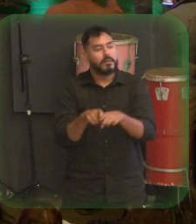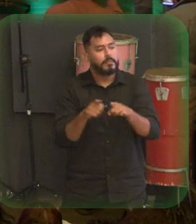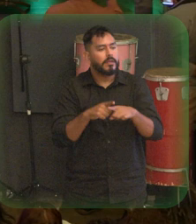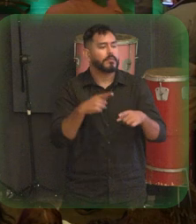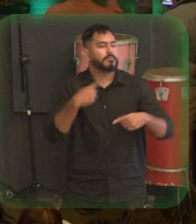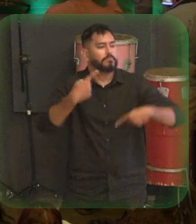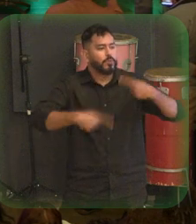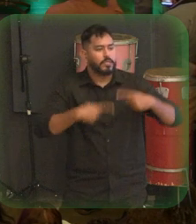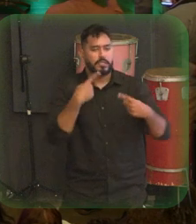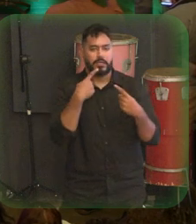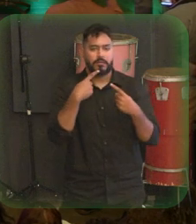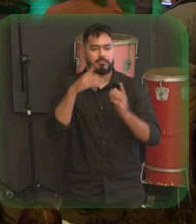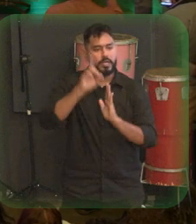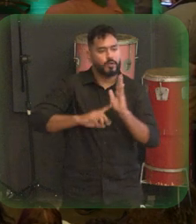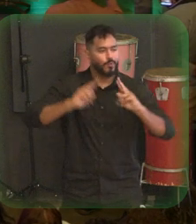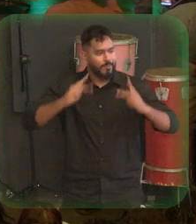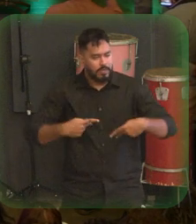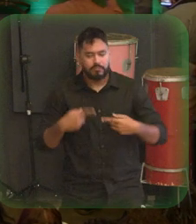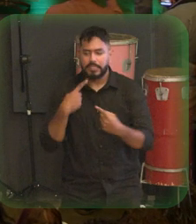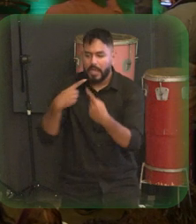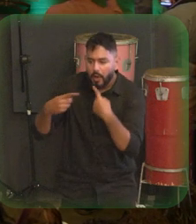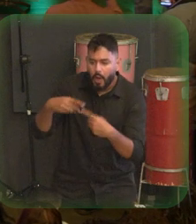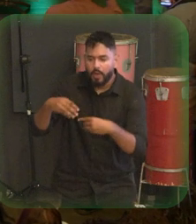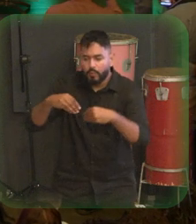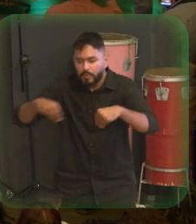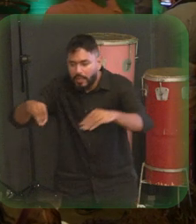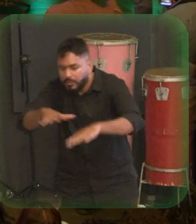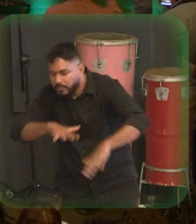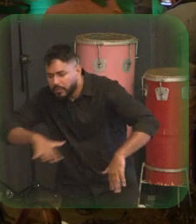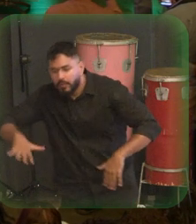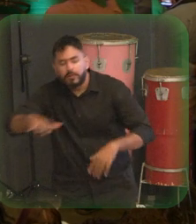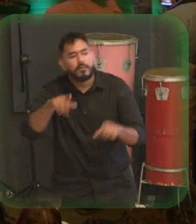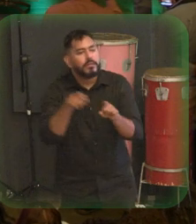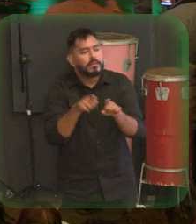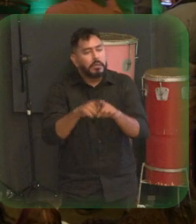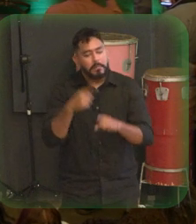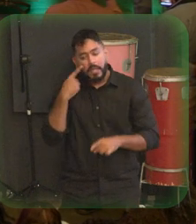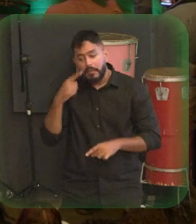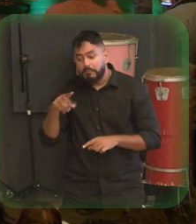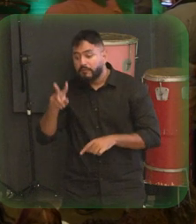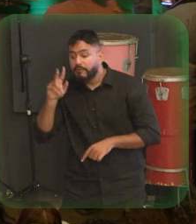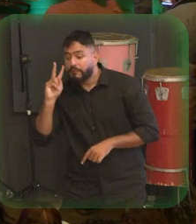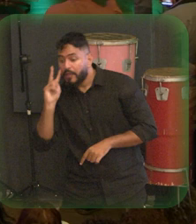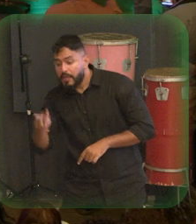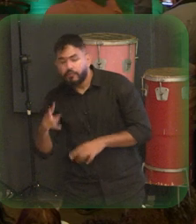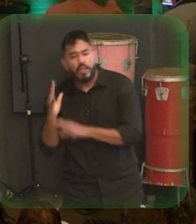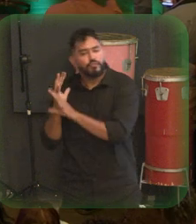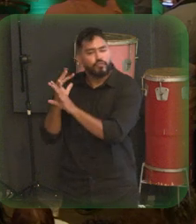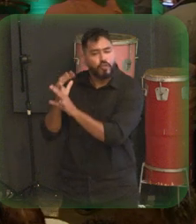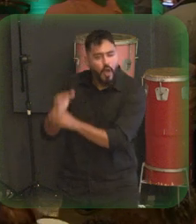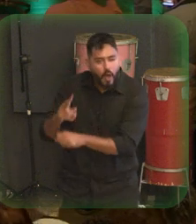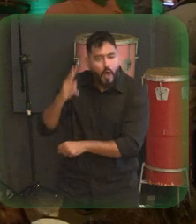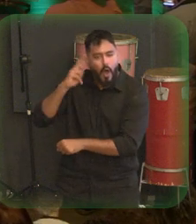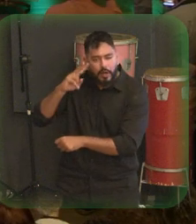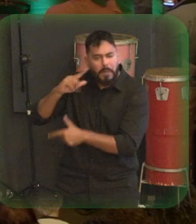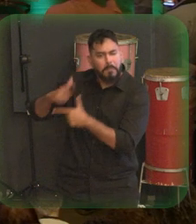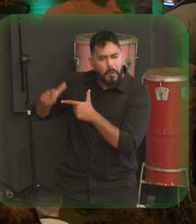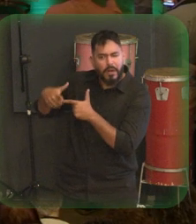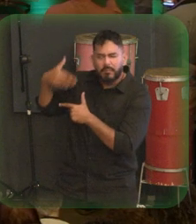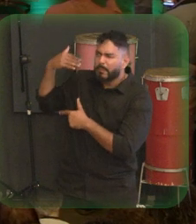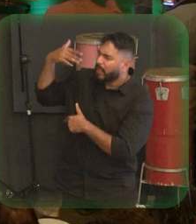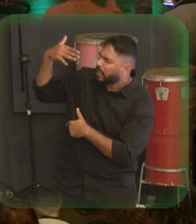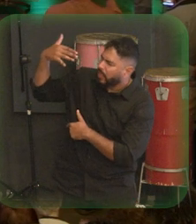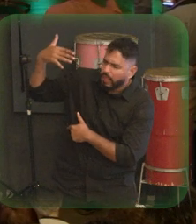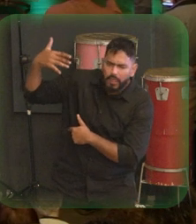com os territórios, uma política de direitos humanos que leve em consideração as determinações históricas, as tragédias históricas da